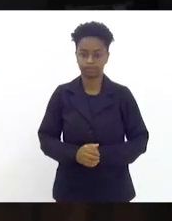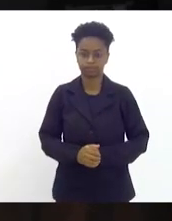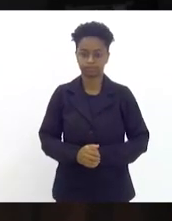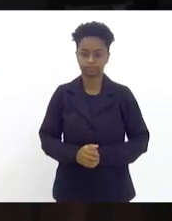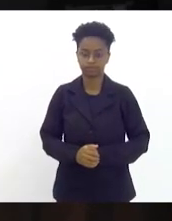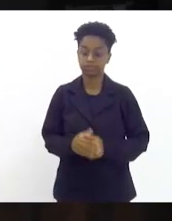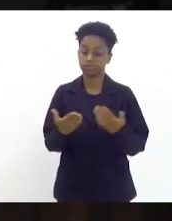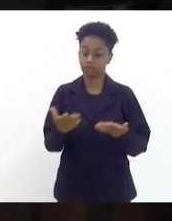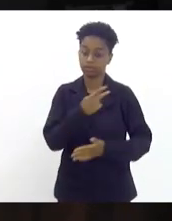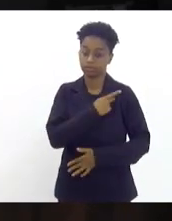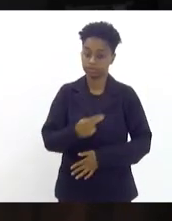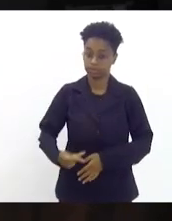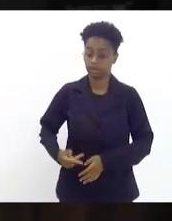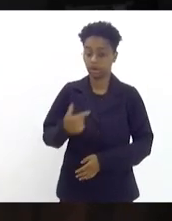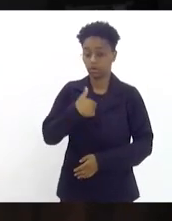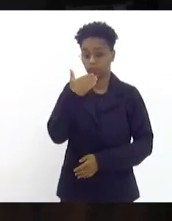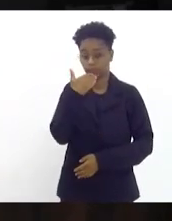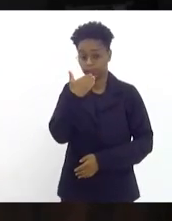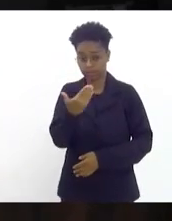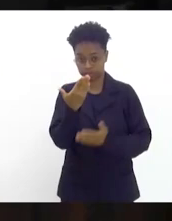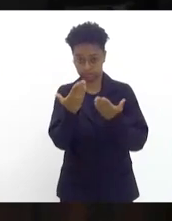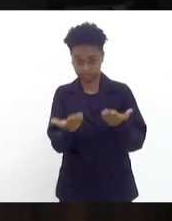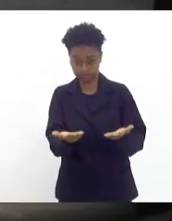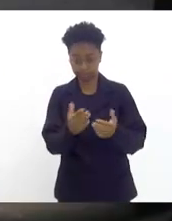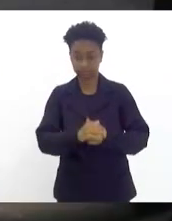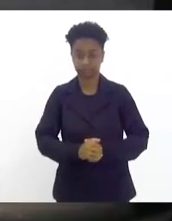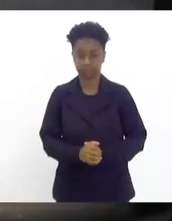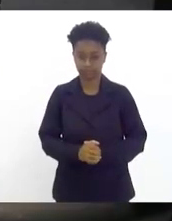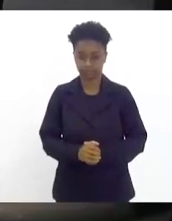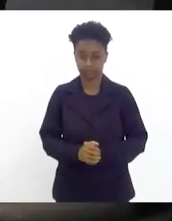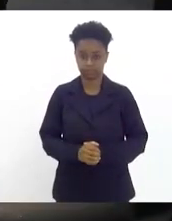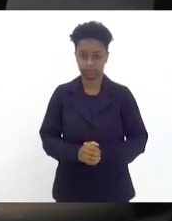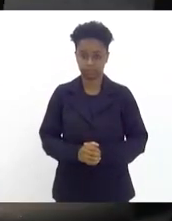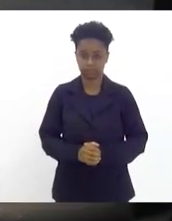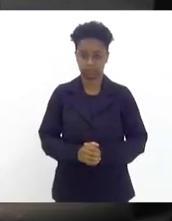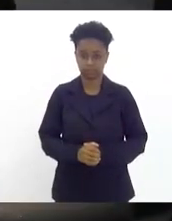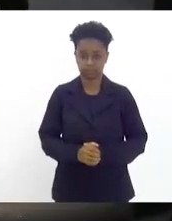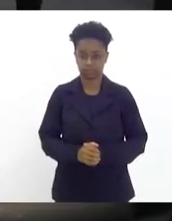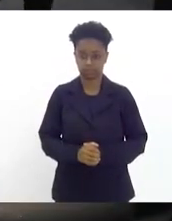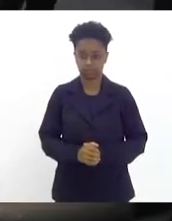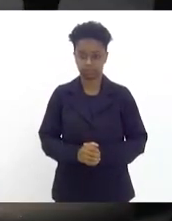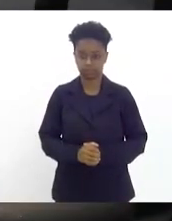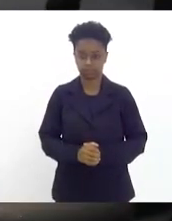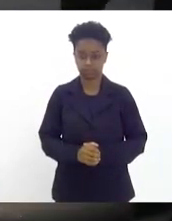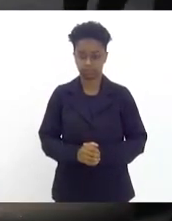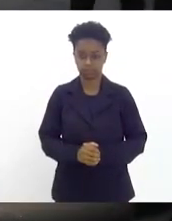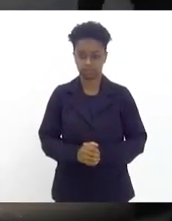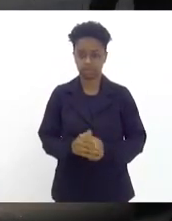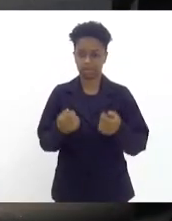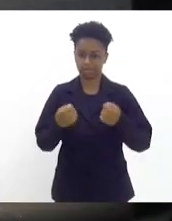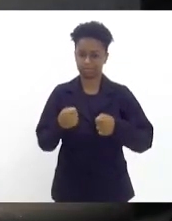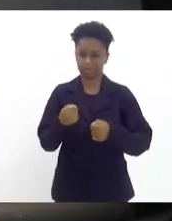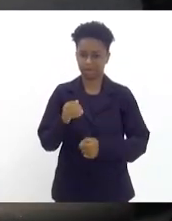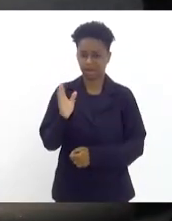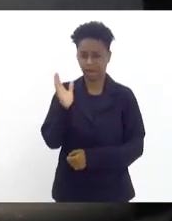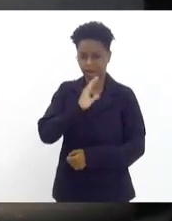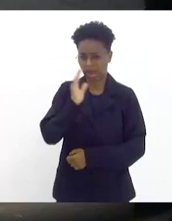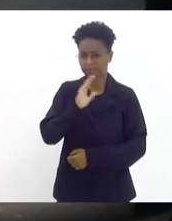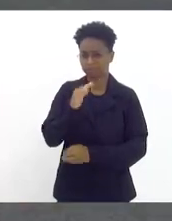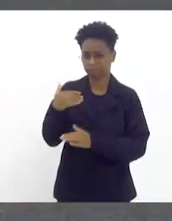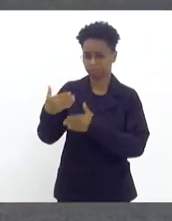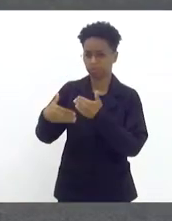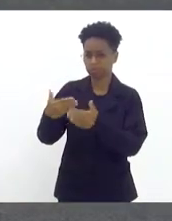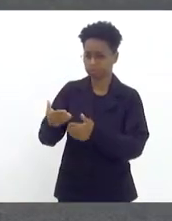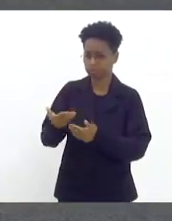eu queria pedir o senhor que três acelerar-se o procedimento